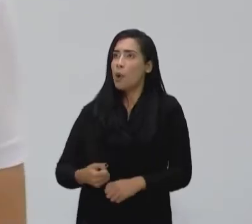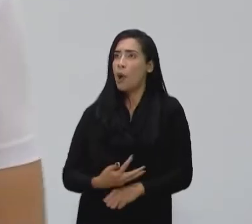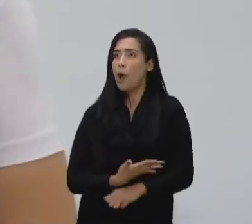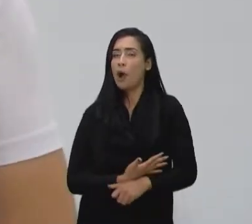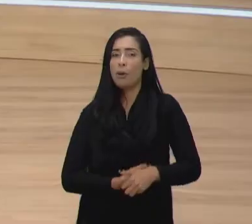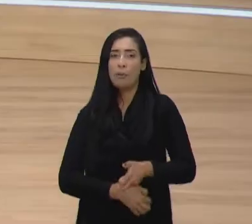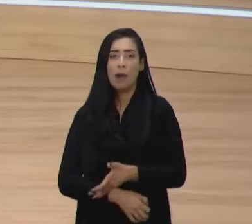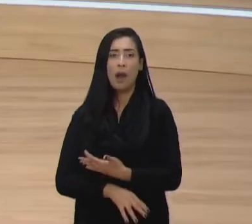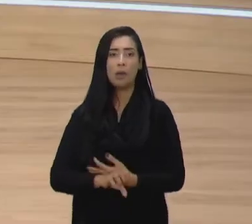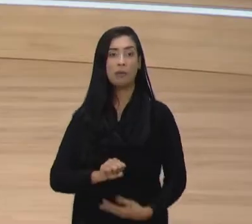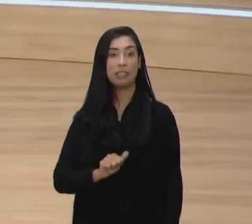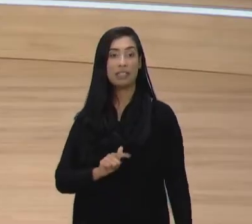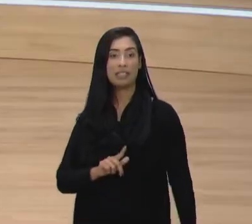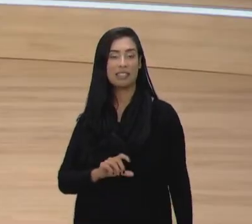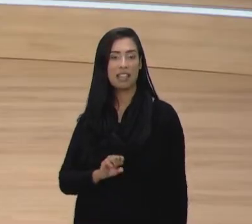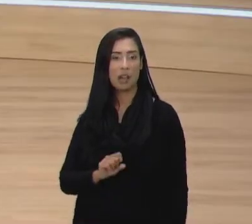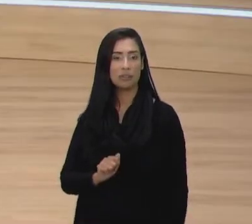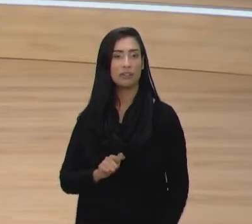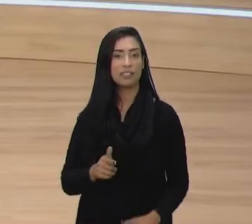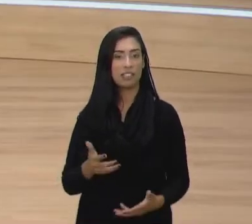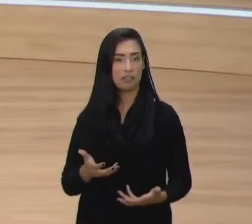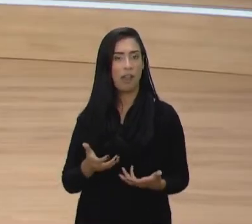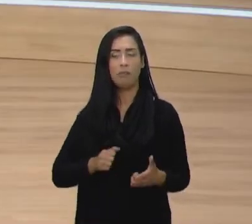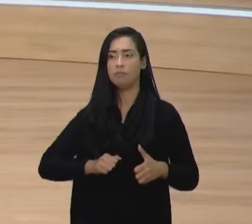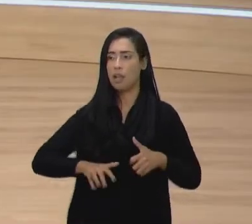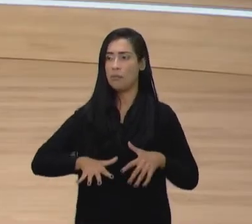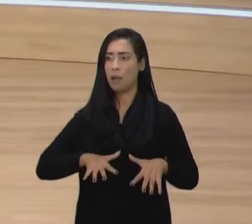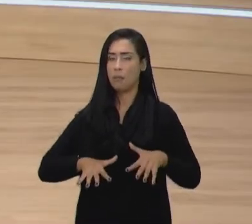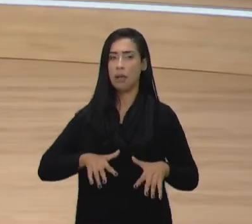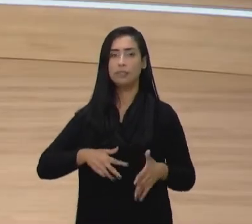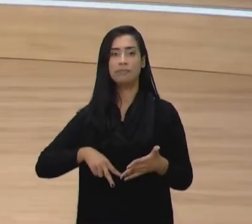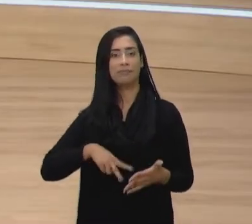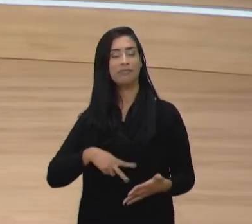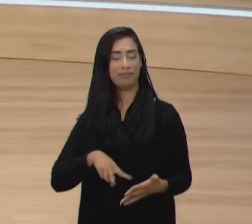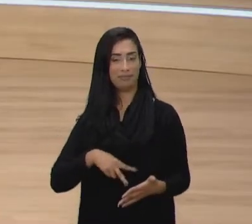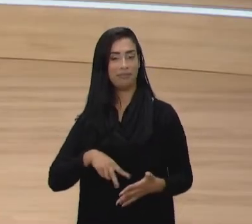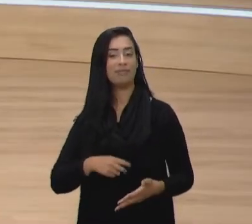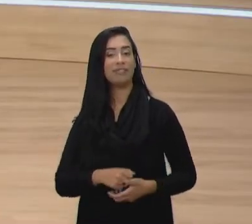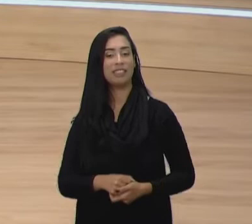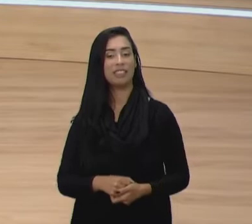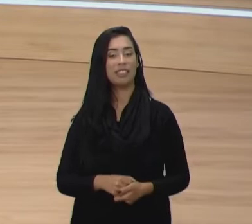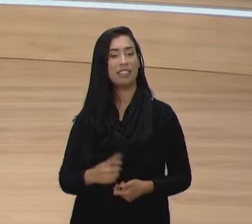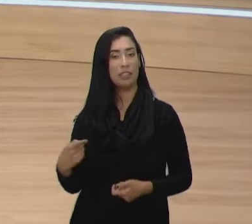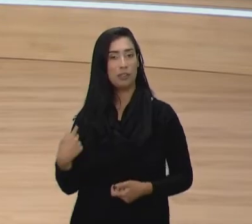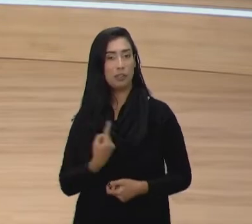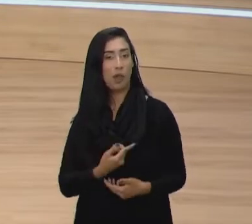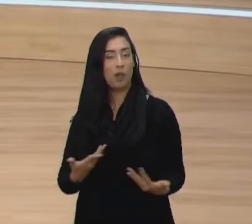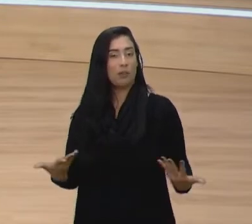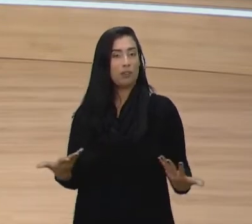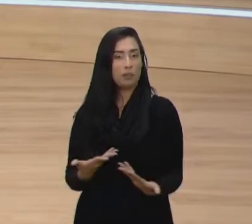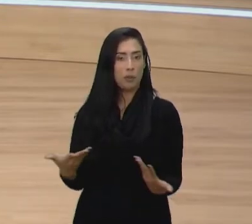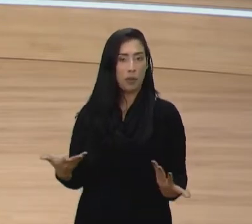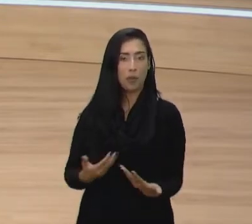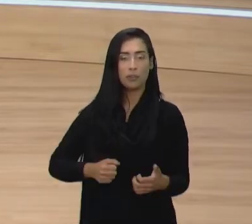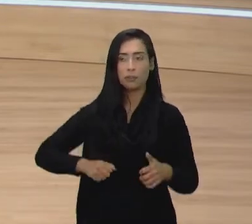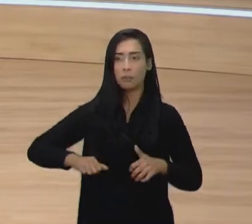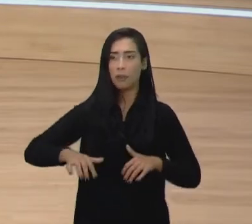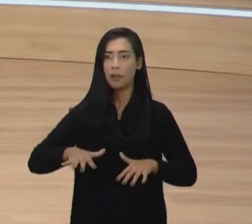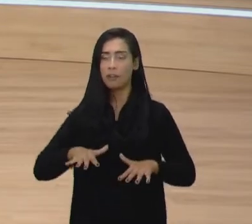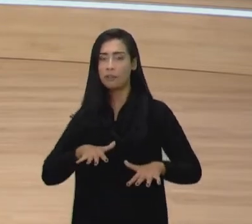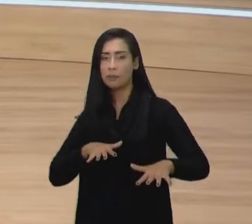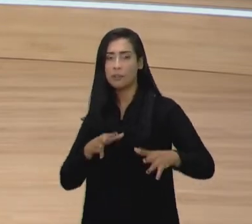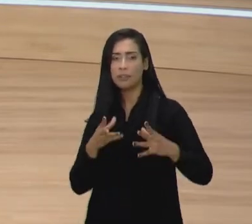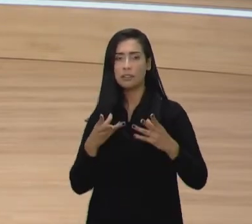muito gostoso. Então, salsa, tempero, sabor, que é a tradução. Então, é isso que a gente vai colocar no nosso corpo, esse tempero